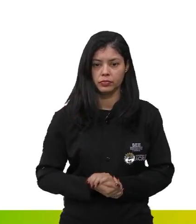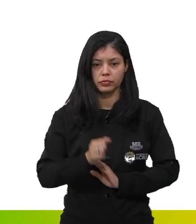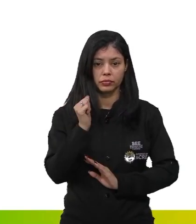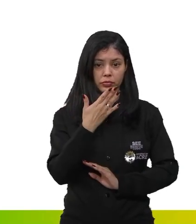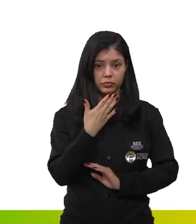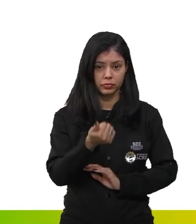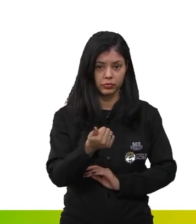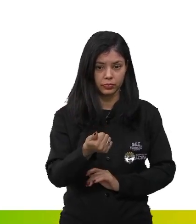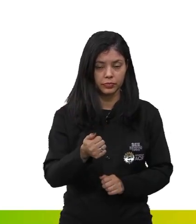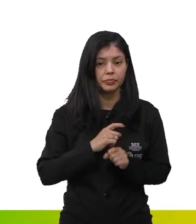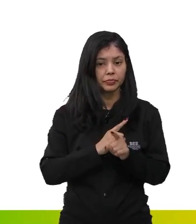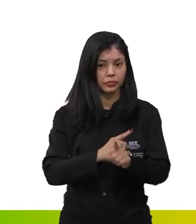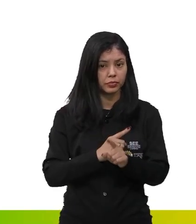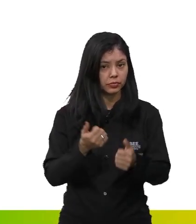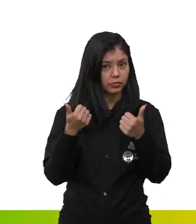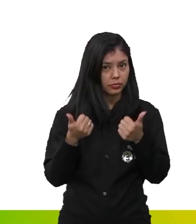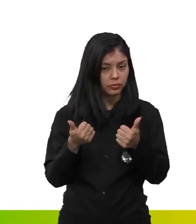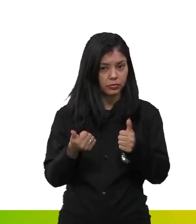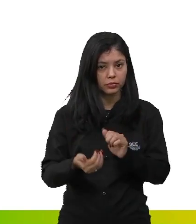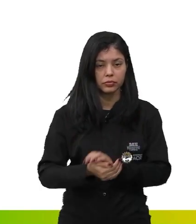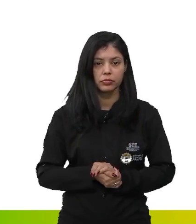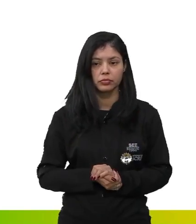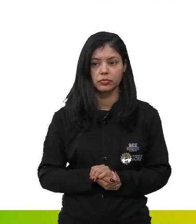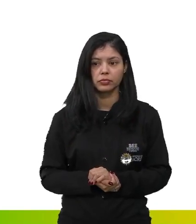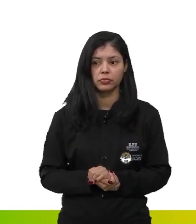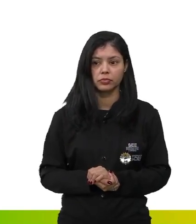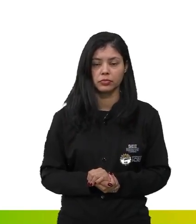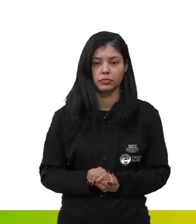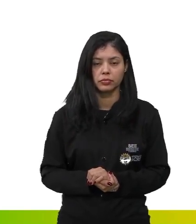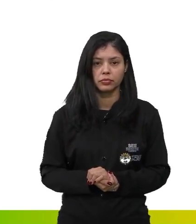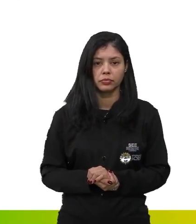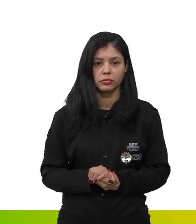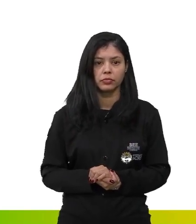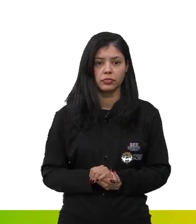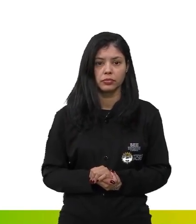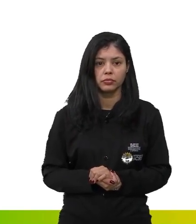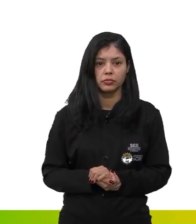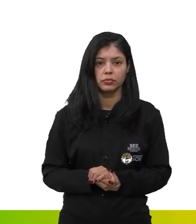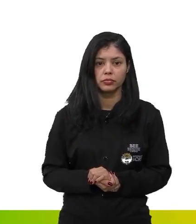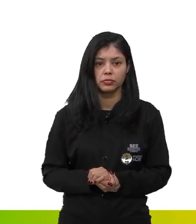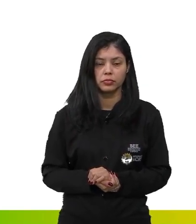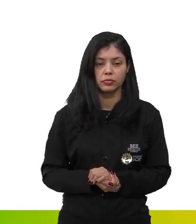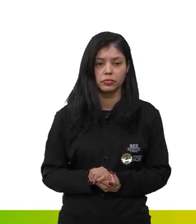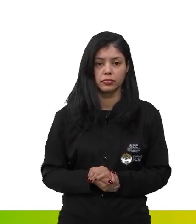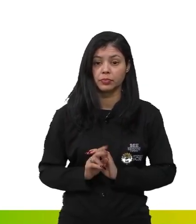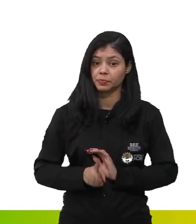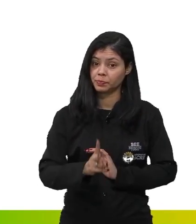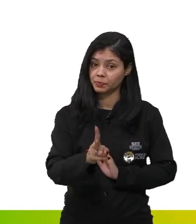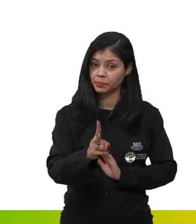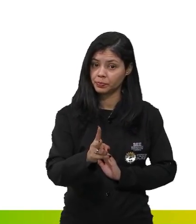bem? Estão acompanhando bem até aí? Maravilha! Vamos seguir.